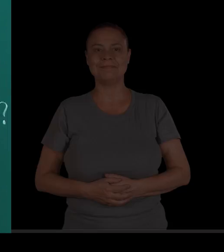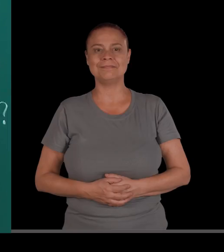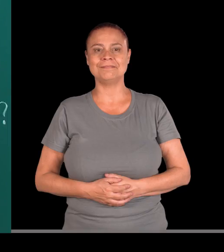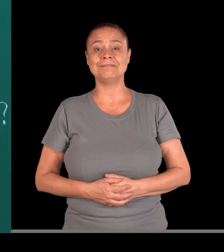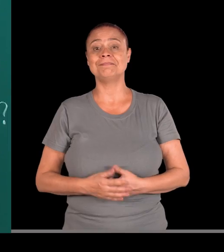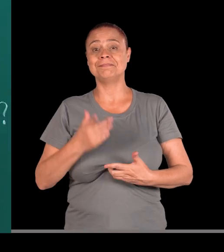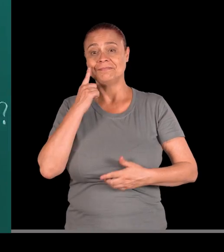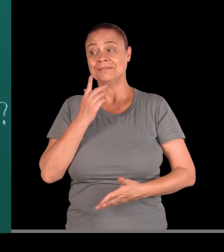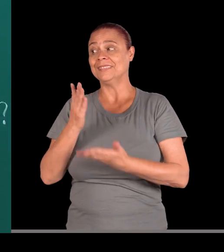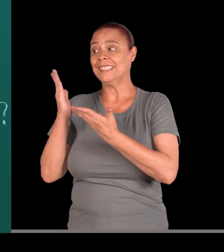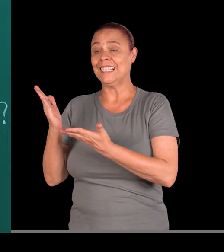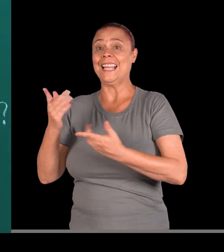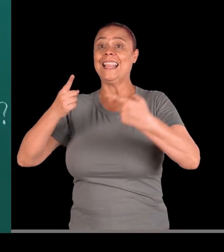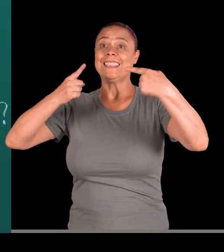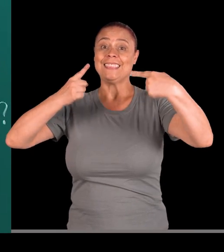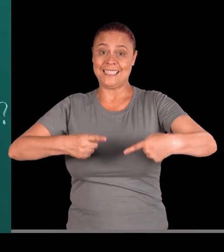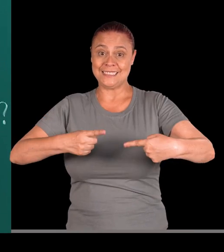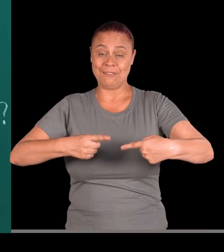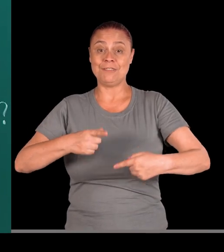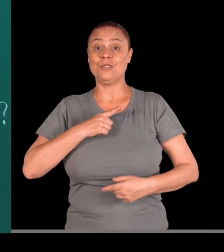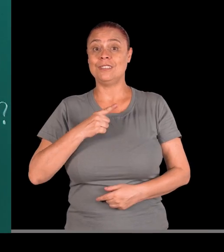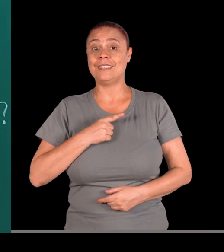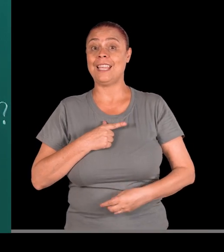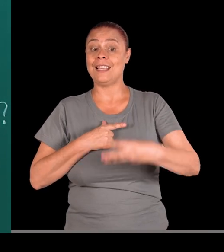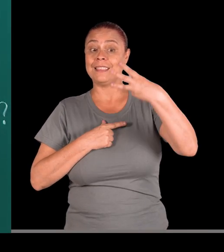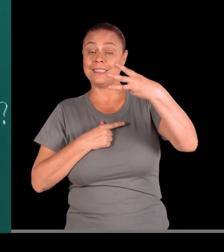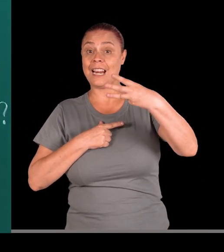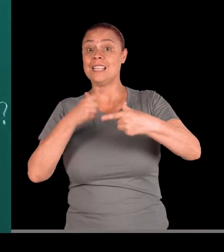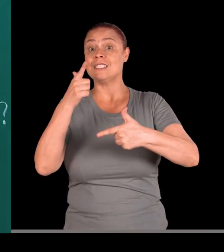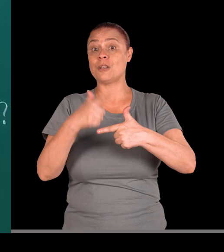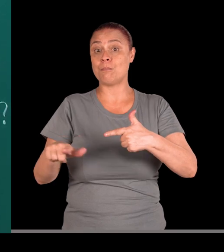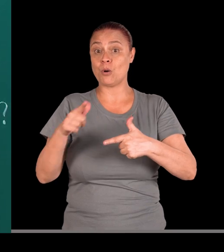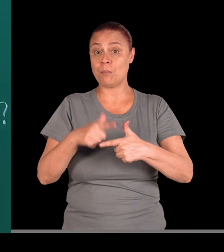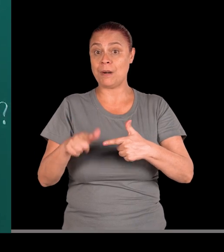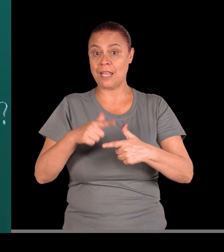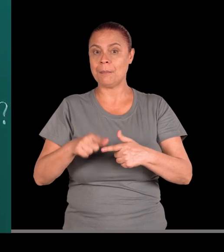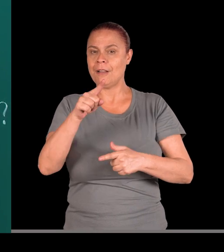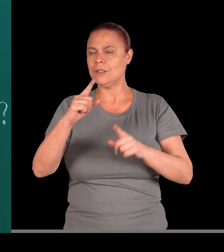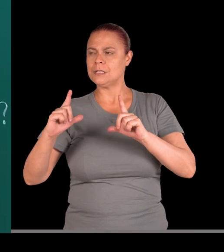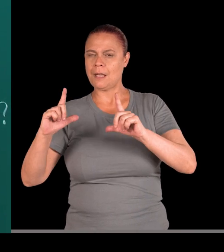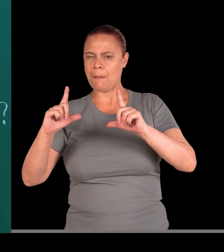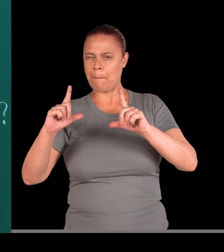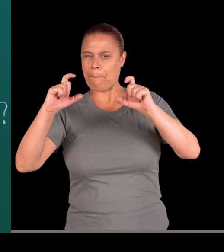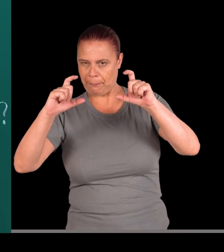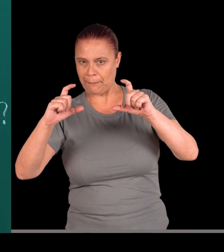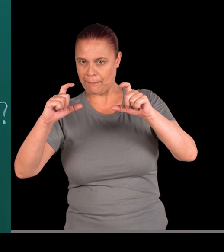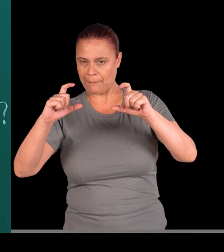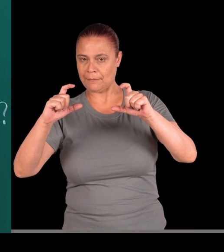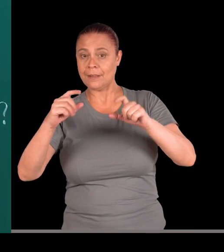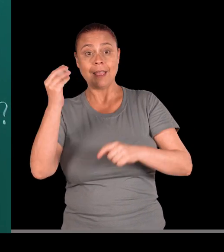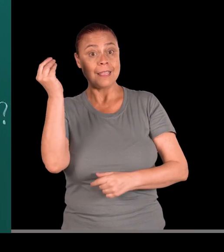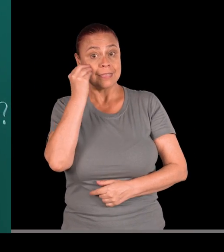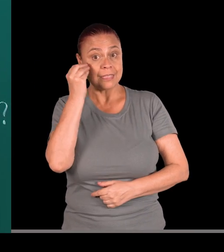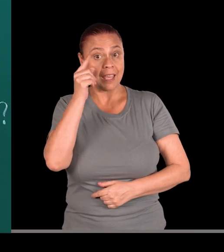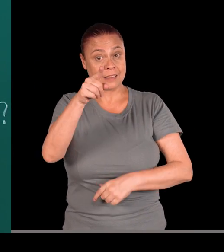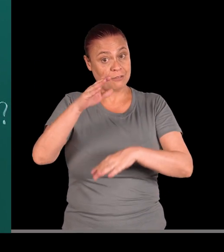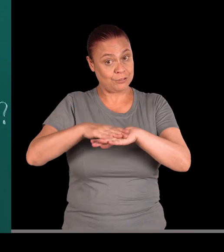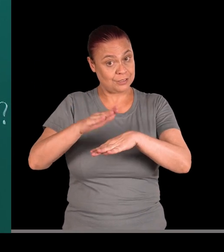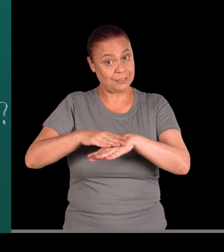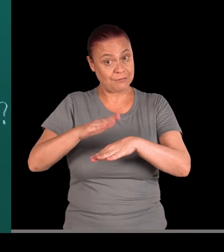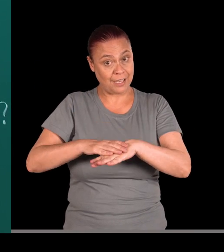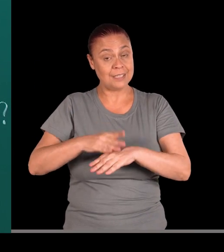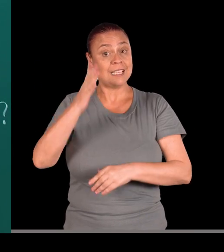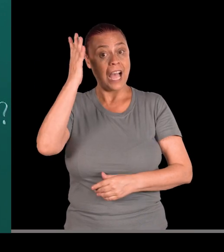Bom, pessoal, e esse é o desafio, são esses 3 problemas. Para aí o vídeo, tira um print da tela e